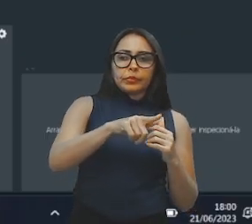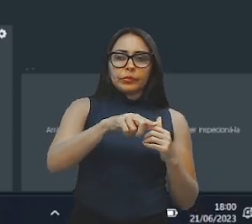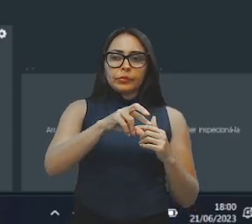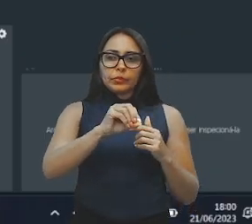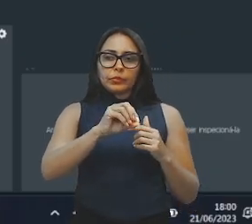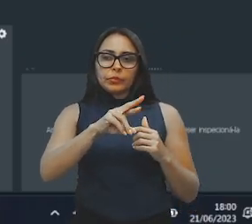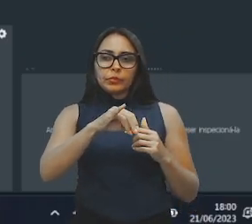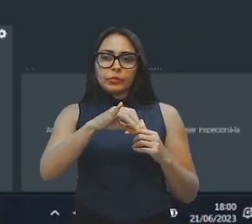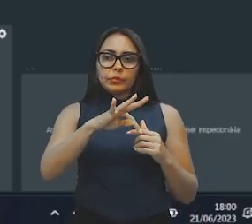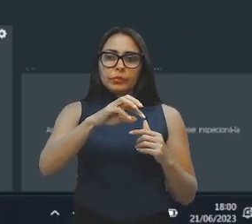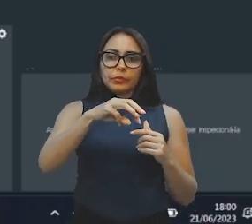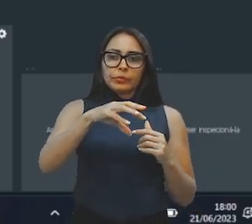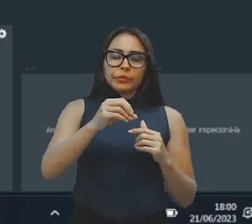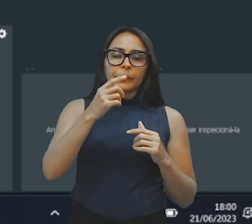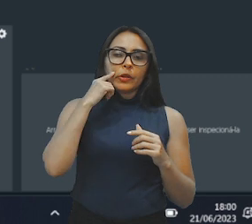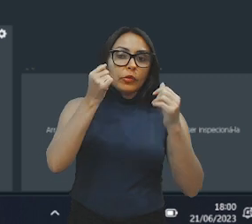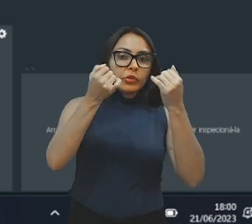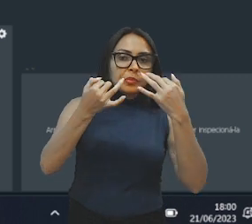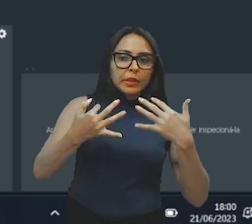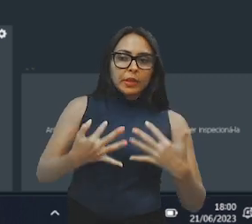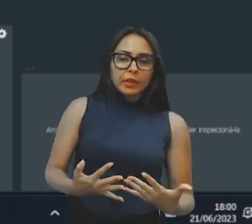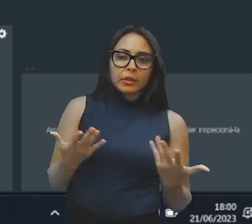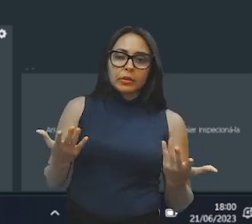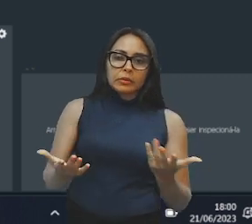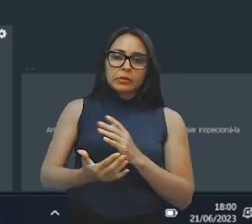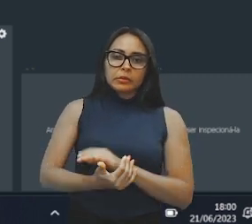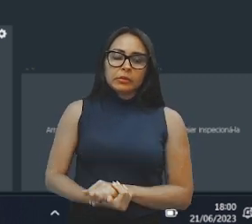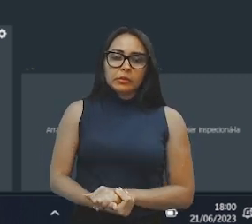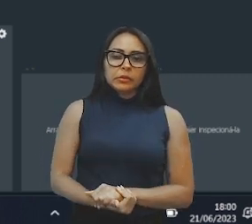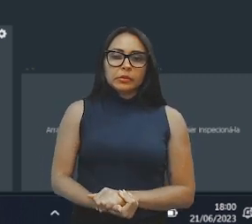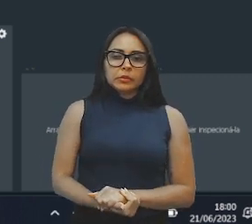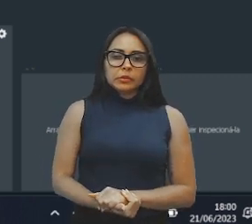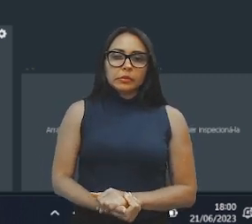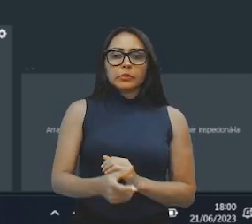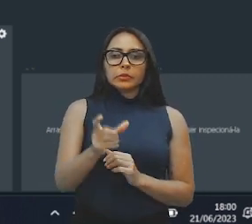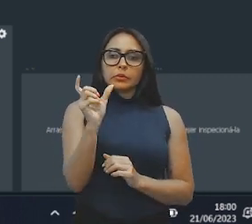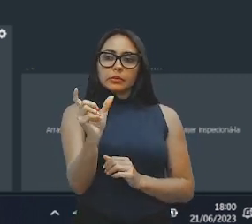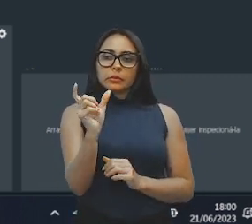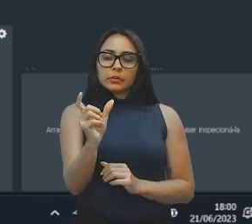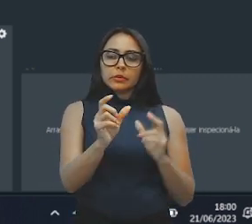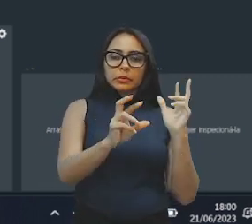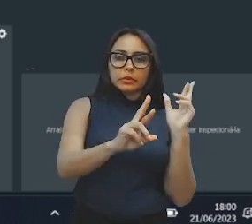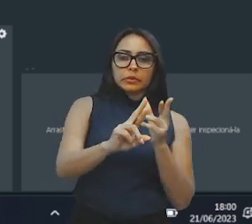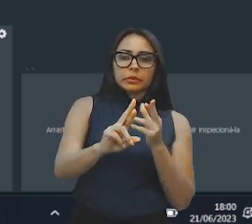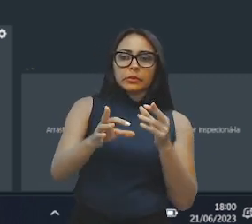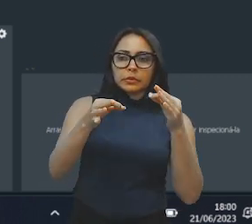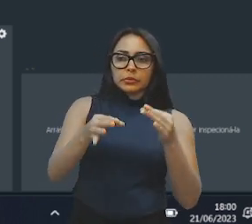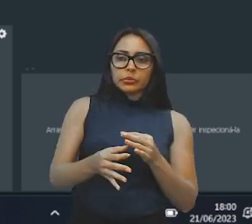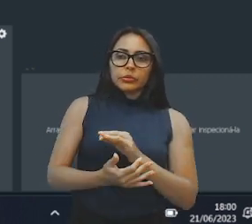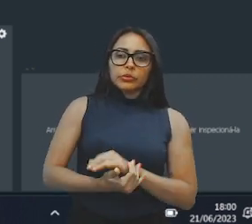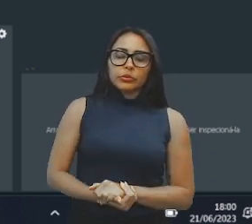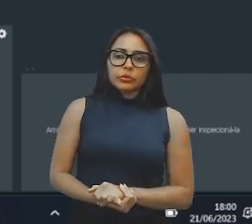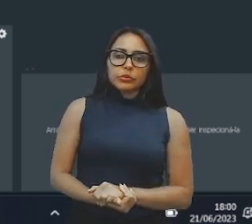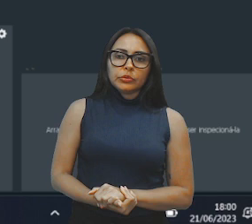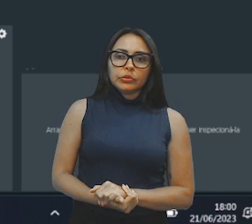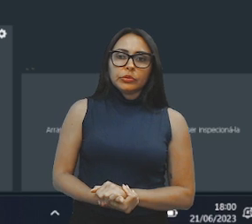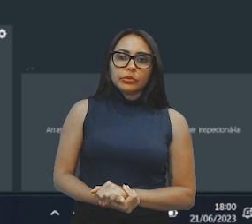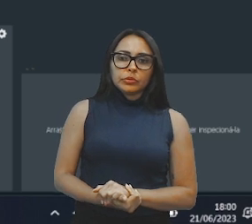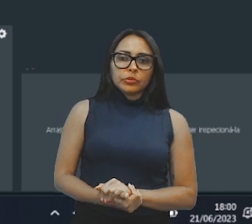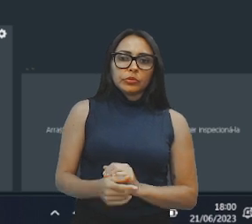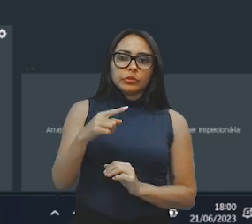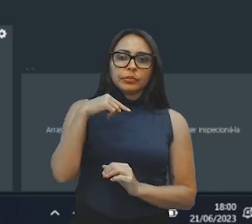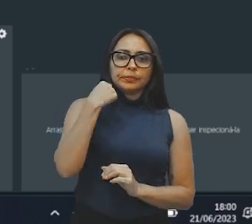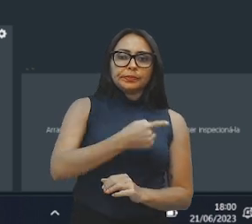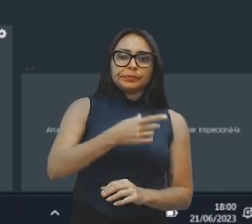Eu vou explicar aqui um código que representa exatamente isso. Então, nós vamos aqui somar as idades de